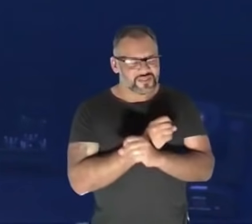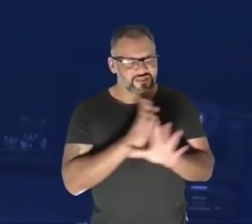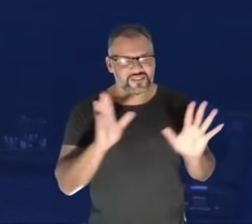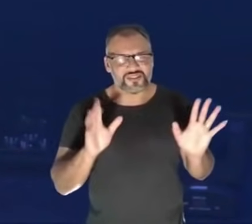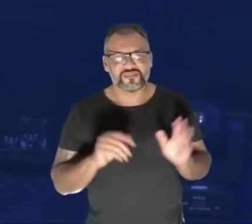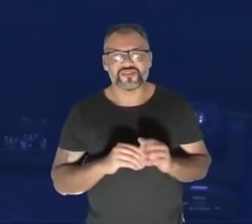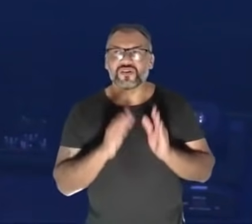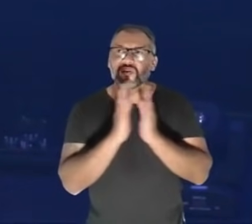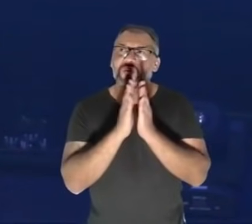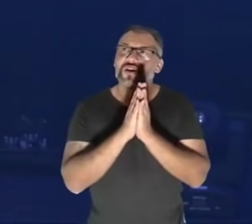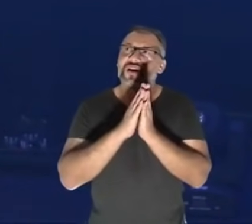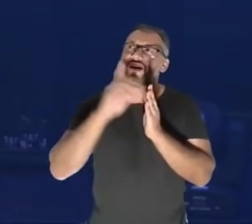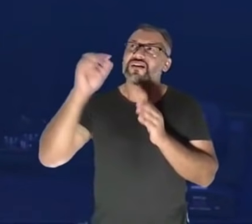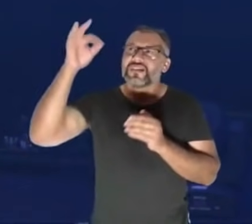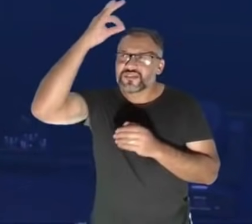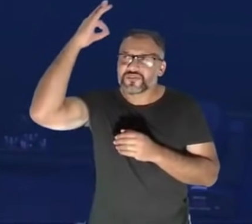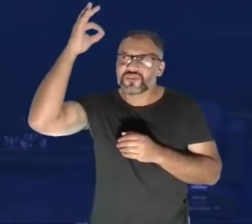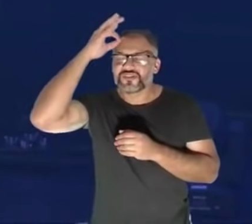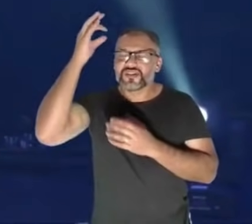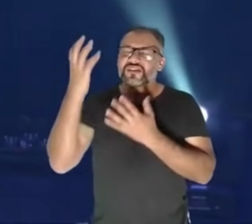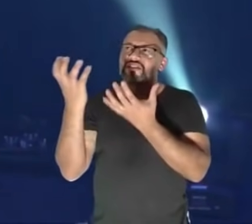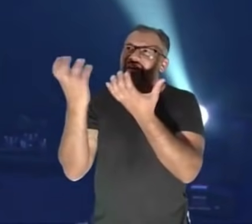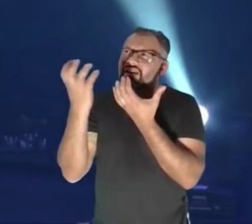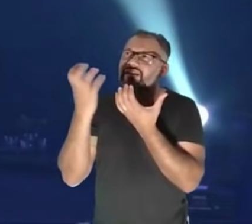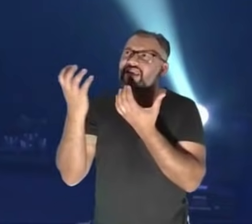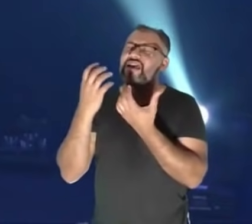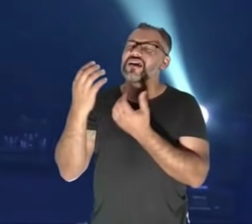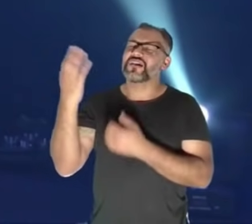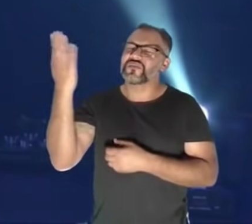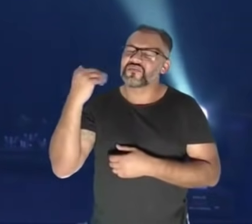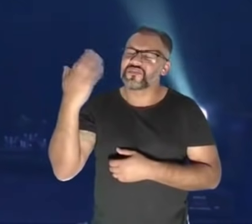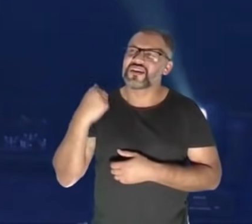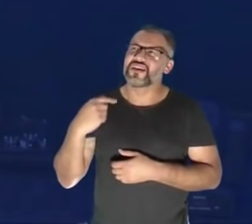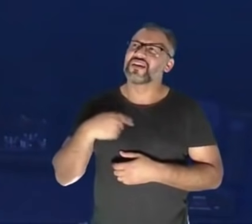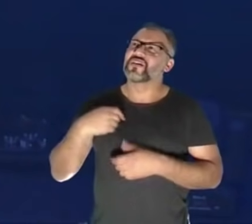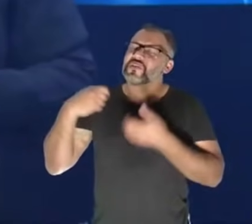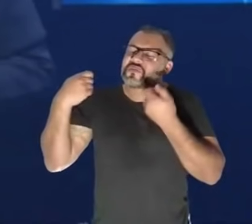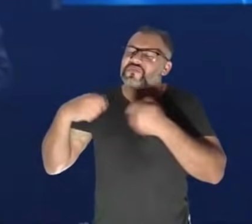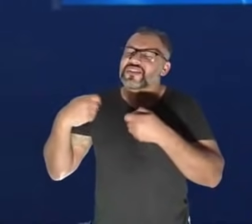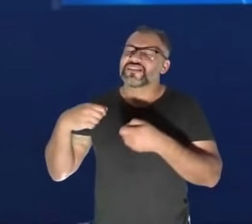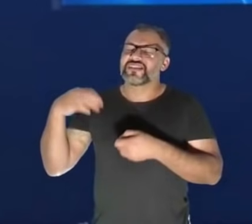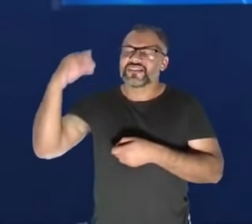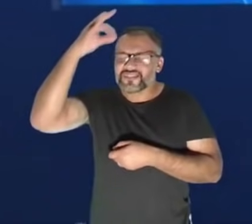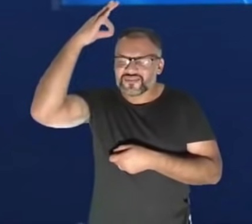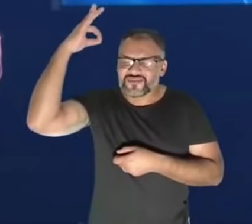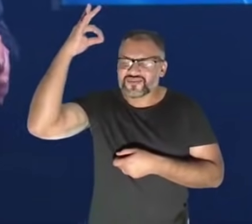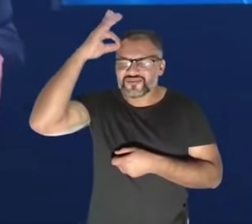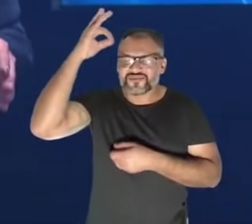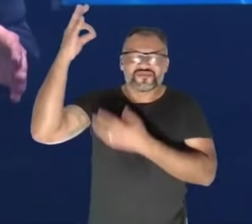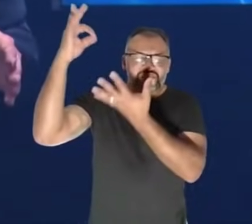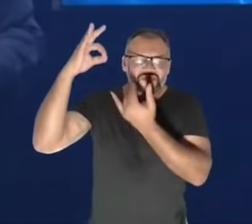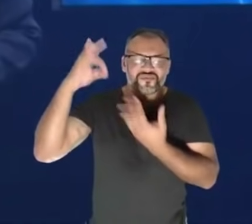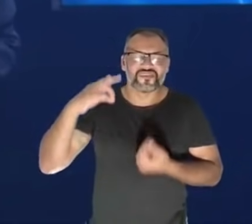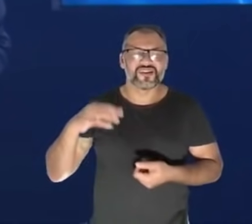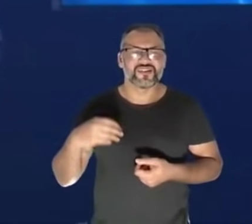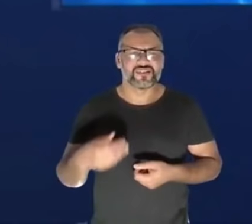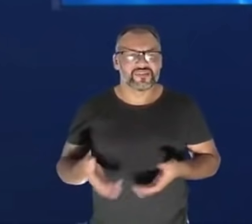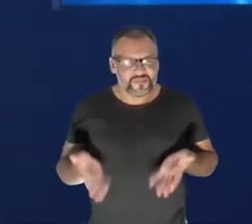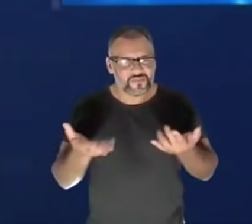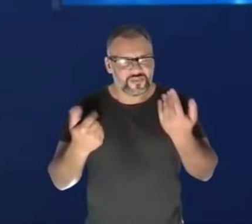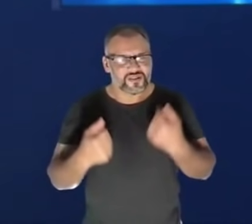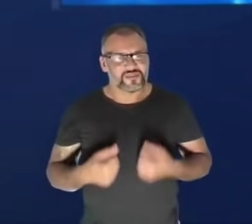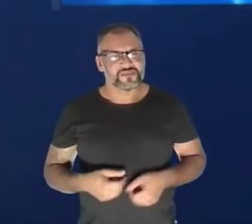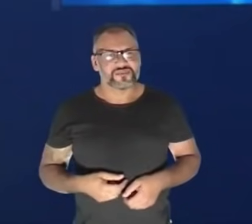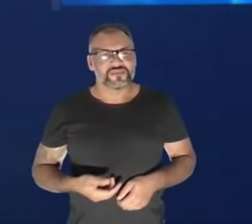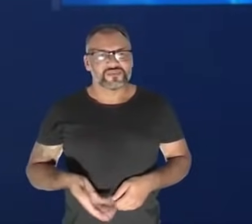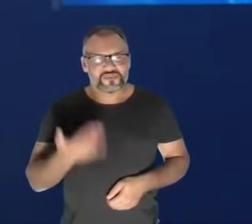Santo eu te quero na minha vida fala para ele eu preciso de ti Espírito Santo se desliga um pouquinho agora